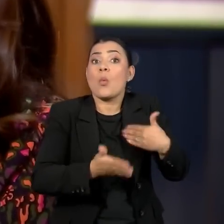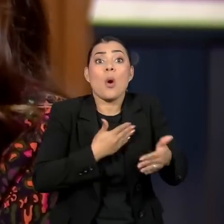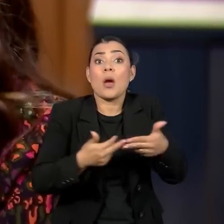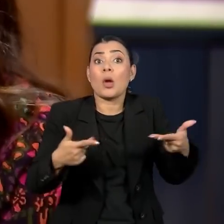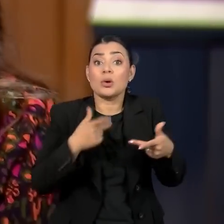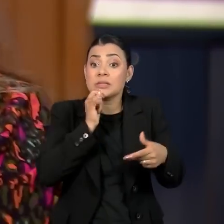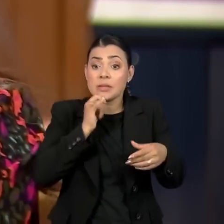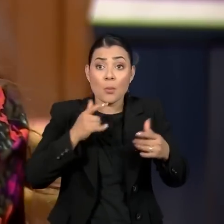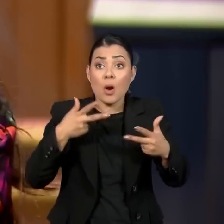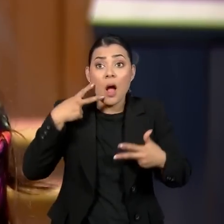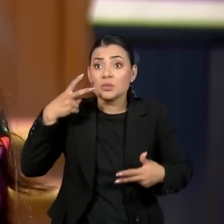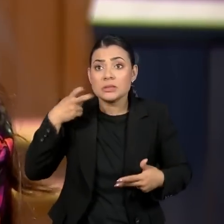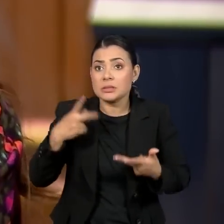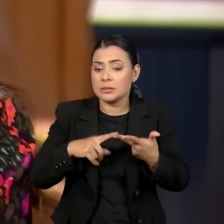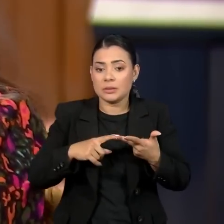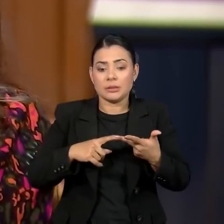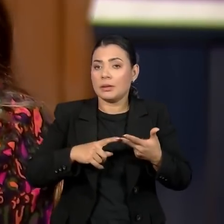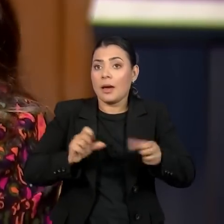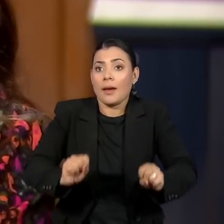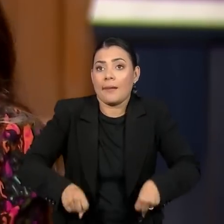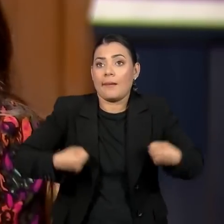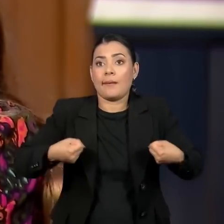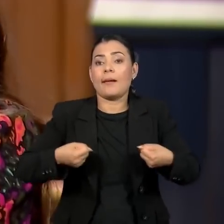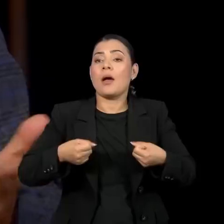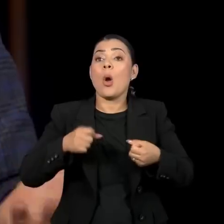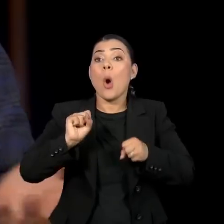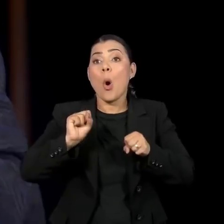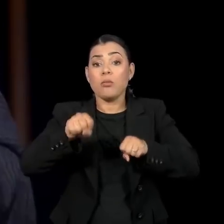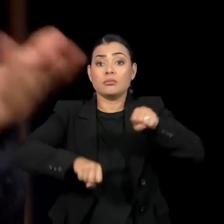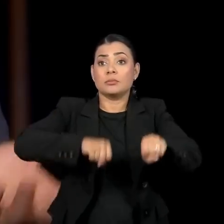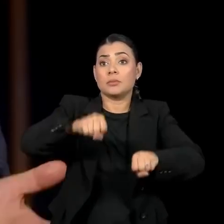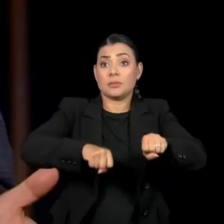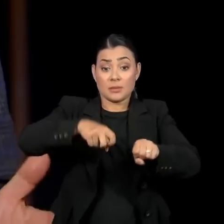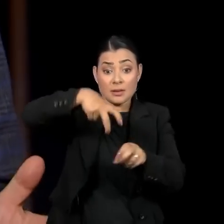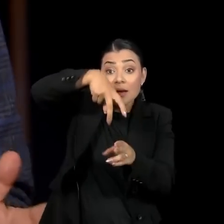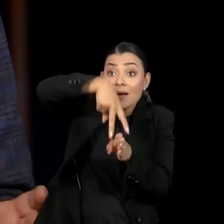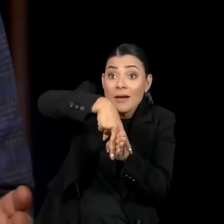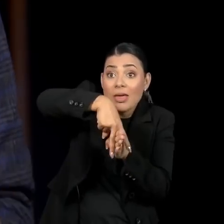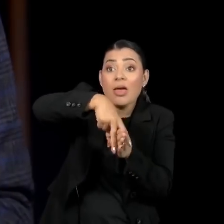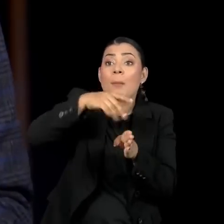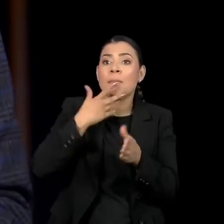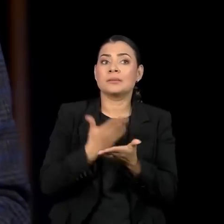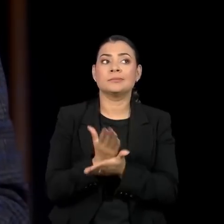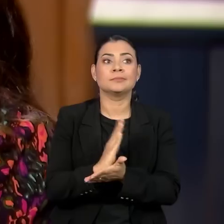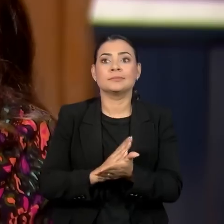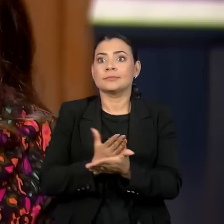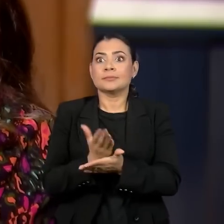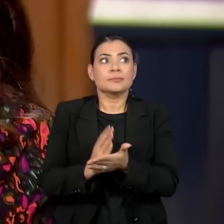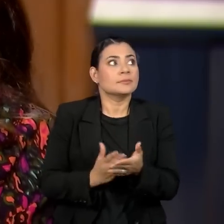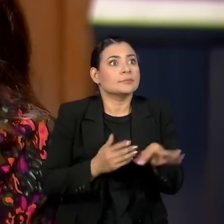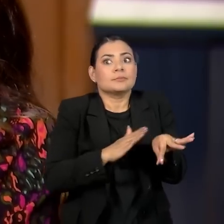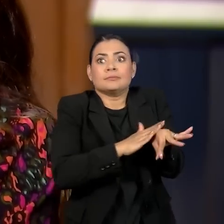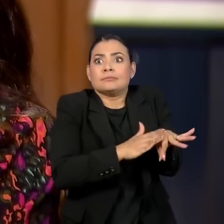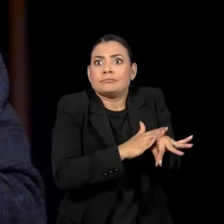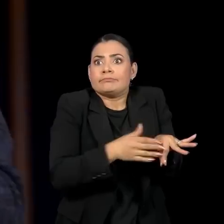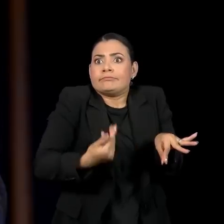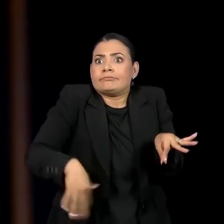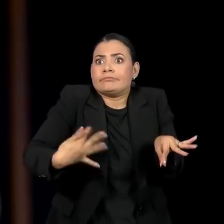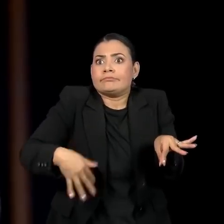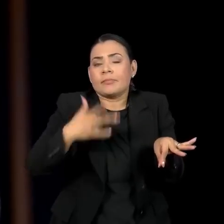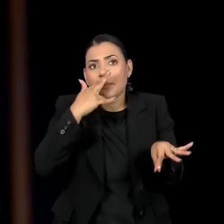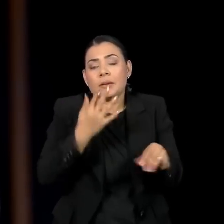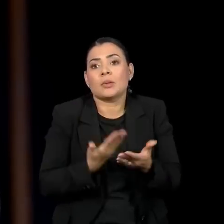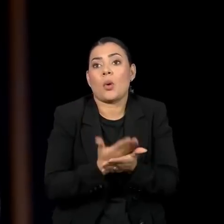roupa íntima, né, a calcinha, ou vai andar de bicicleta, tudo atrapalhando na hora que não tem nada a incomodar. ver, digamos assim, né? Exatamente.